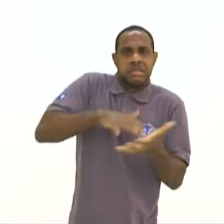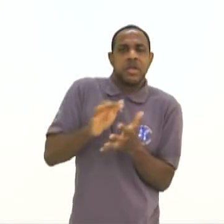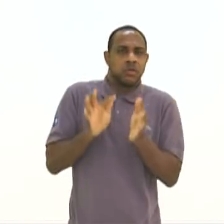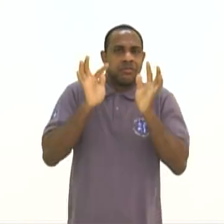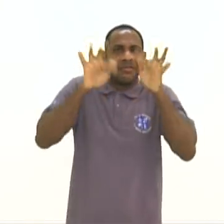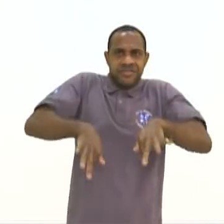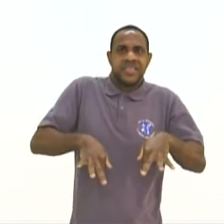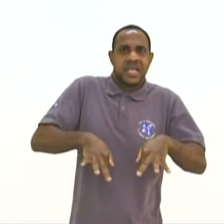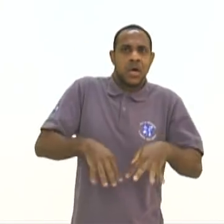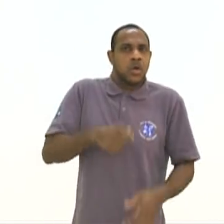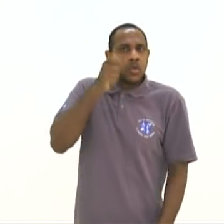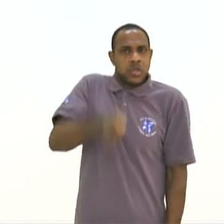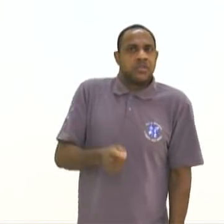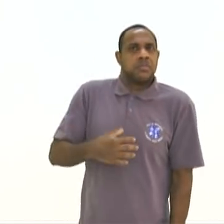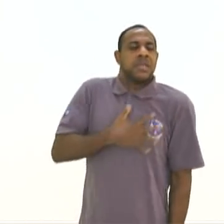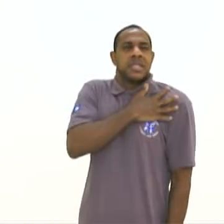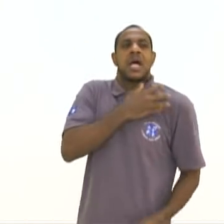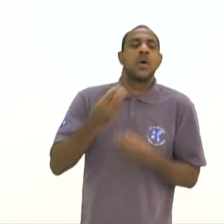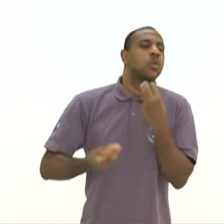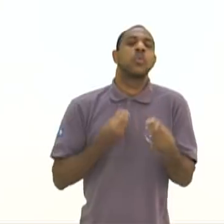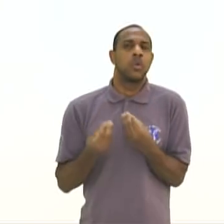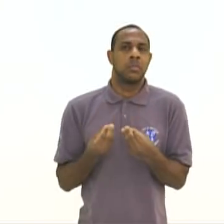e do avanço das oposições.